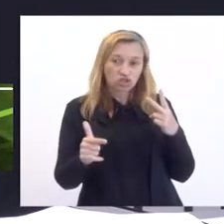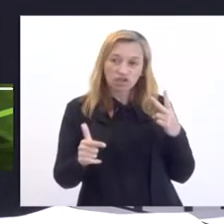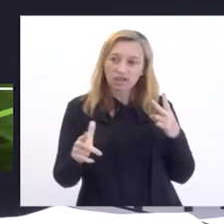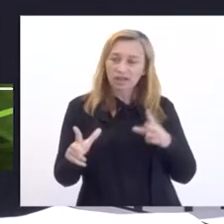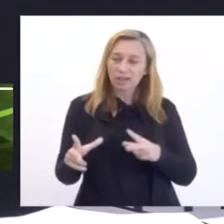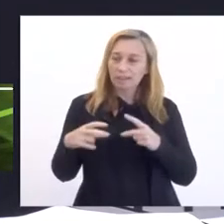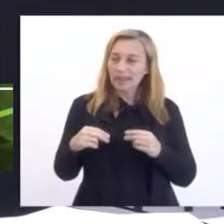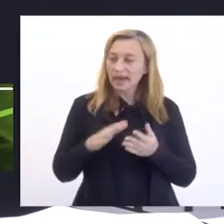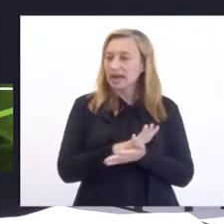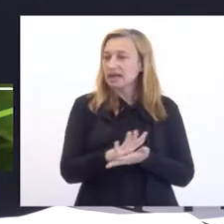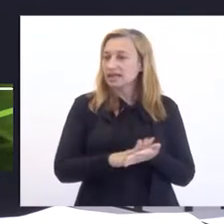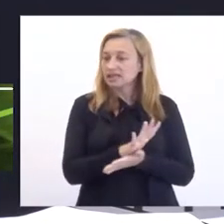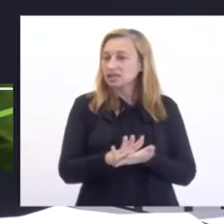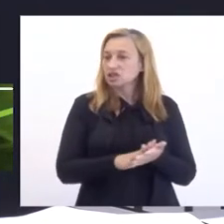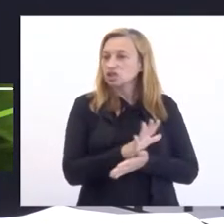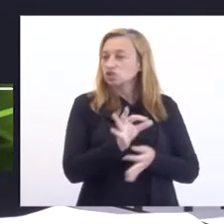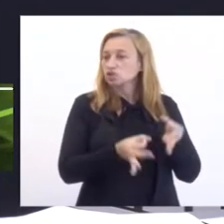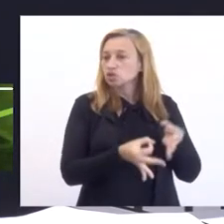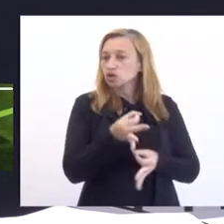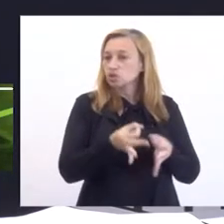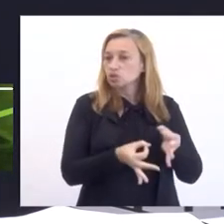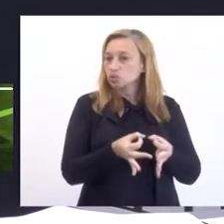mérito jurídico, tinha mérito